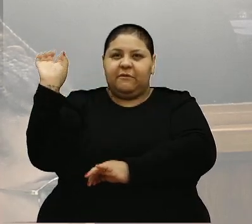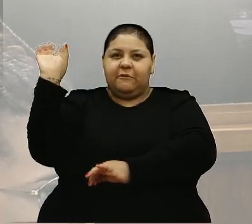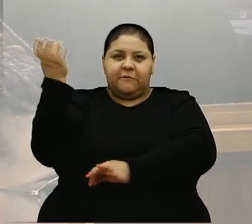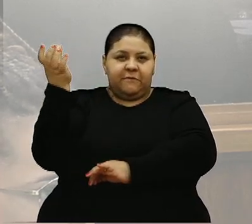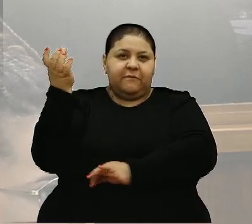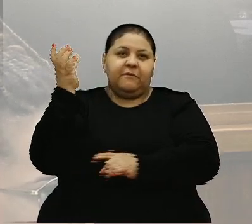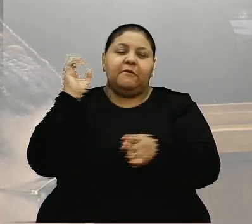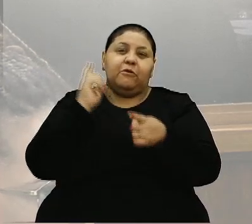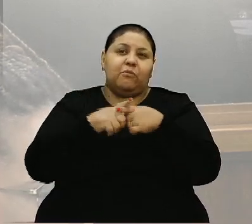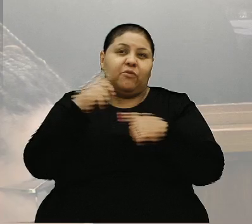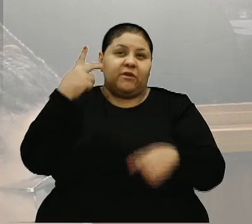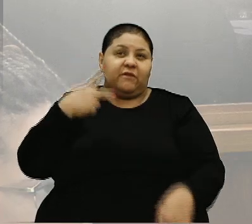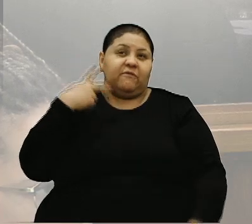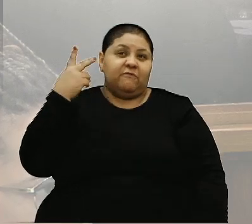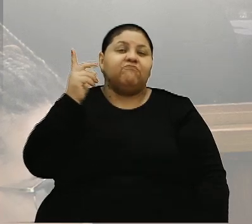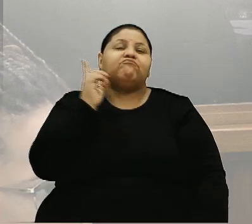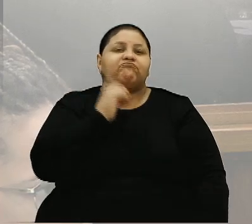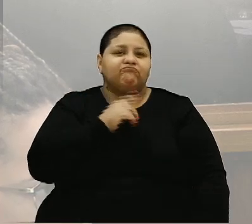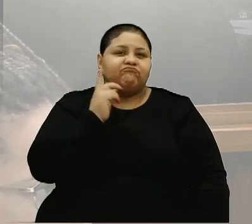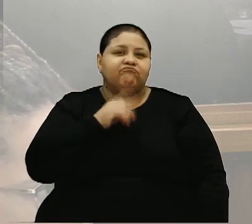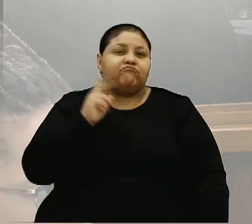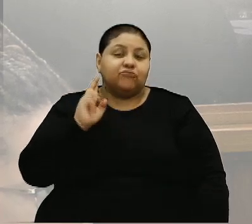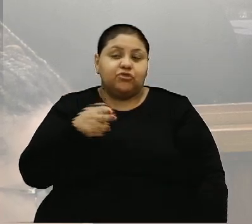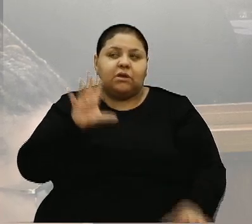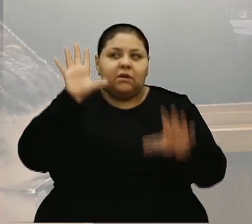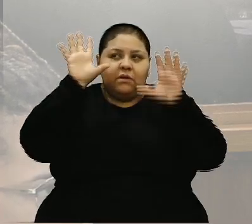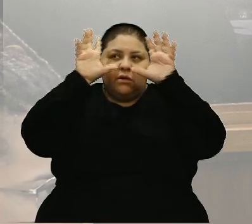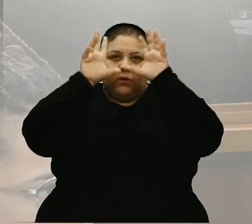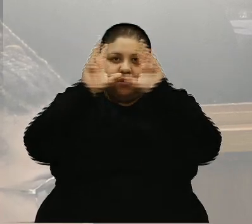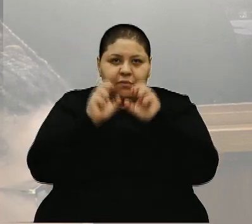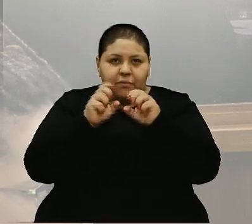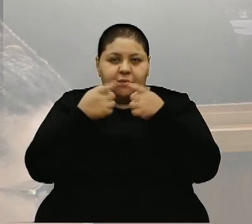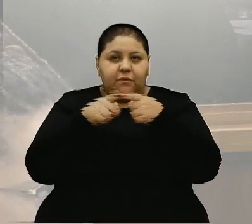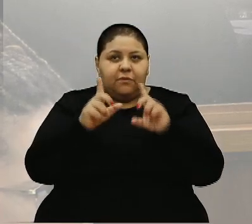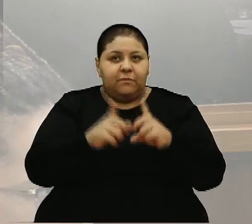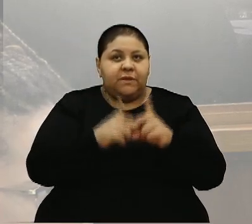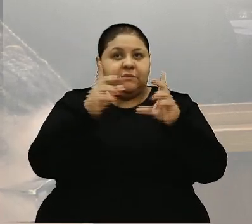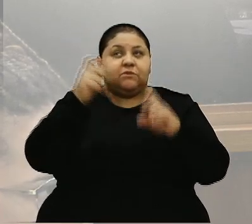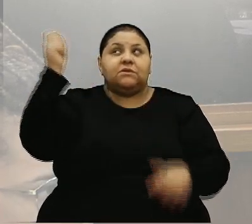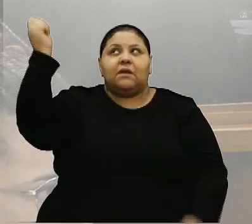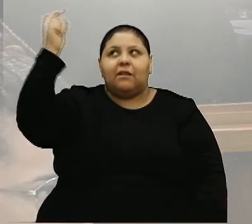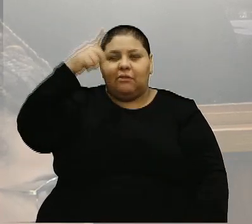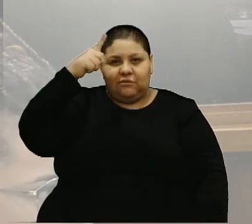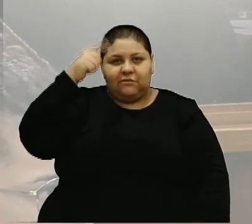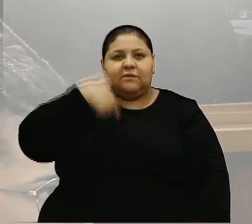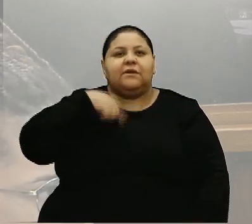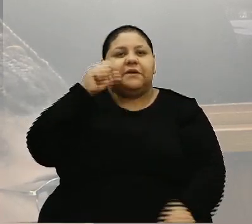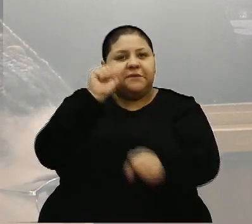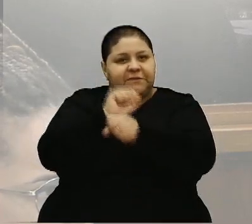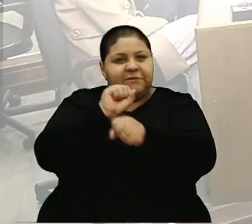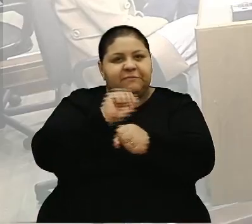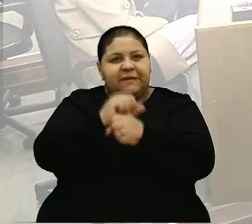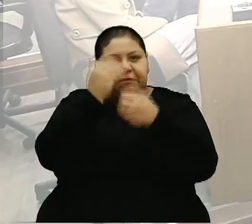senão, vereador Renato, vamos seguir na escuridão. Mas a democracia é a luz. Eu espero. Essa palavra. Obrigado.